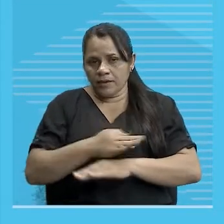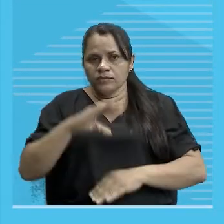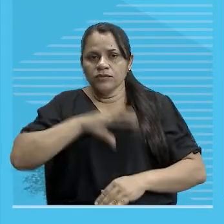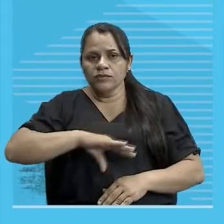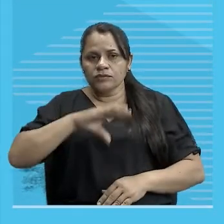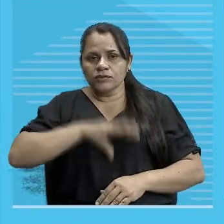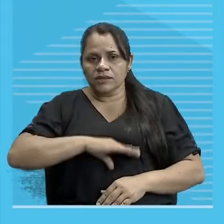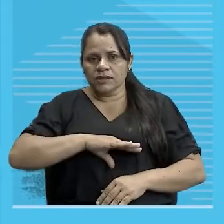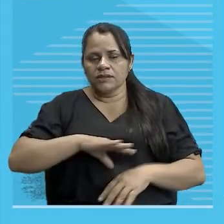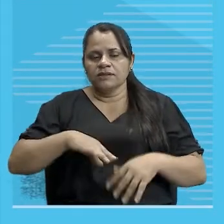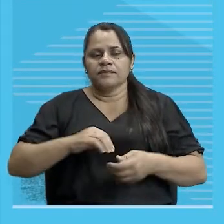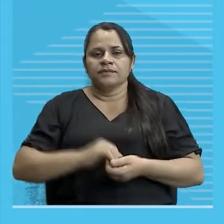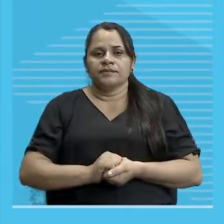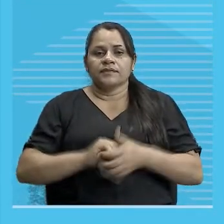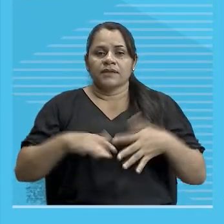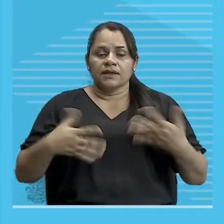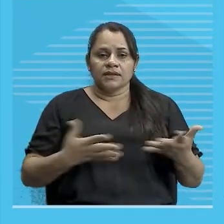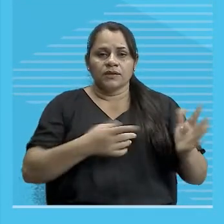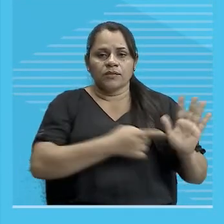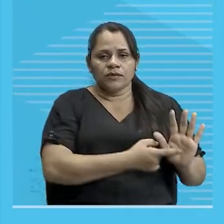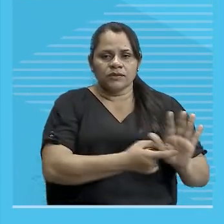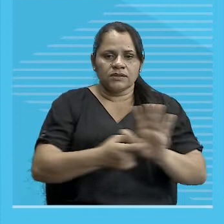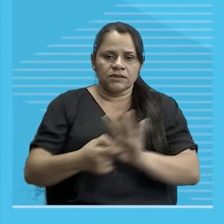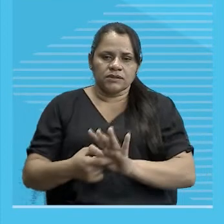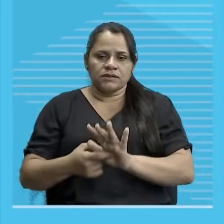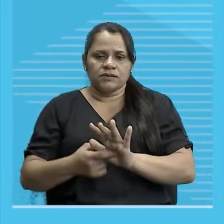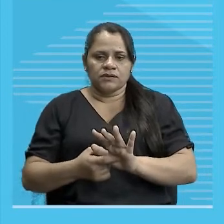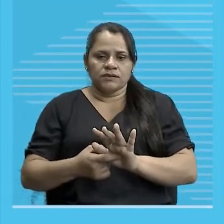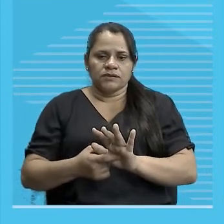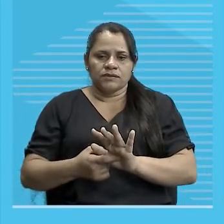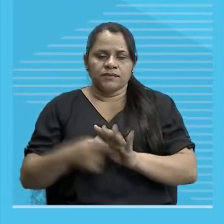Então, mostrando aqui para vocês, ó. Deixa eu apagar aqui.